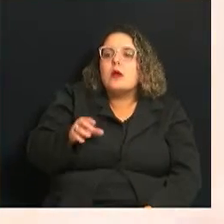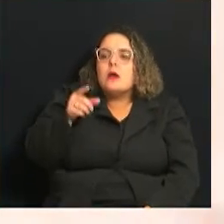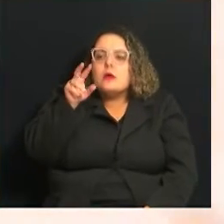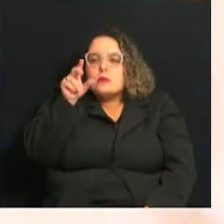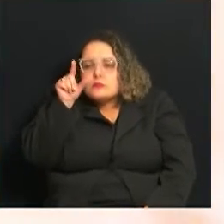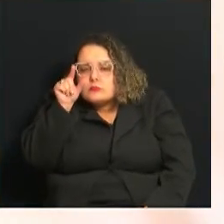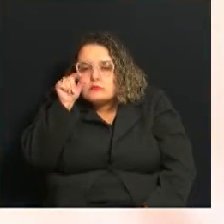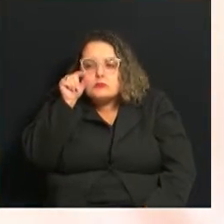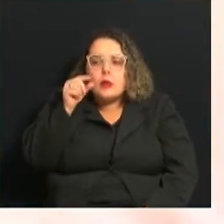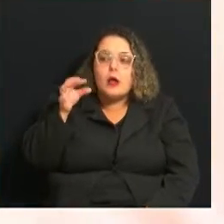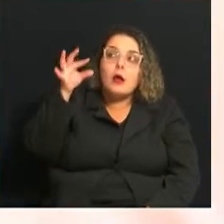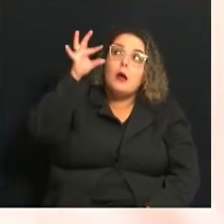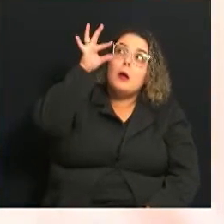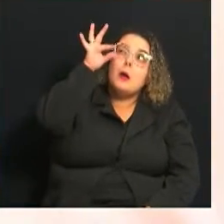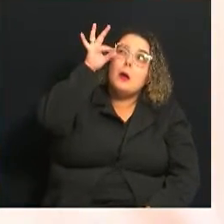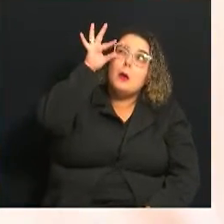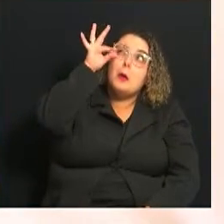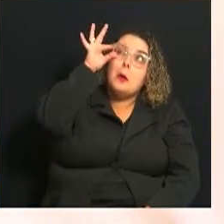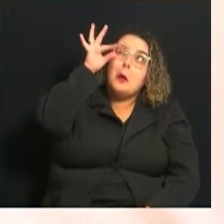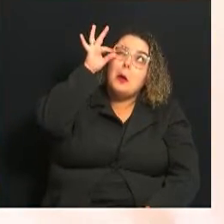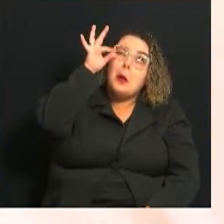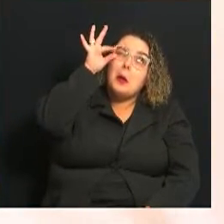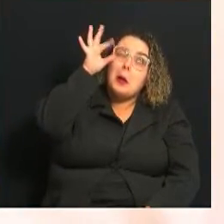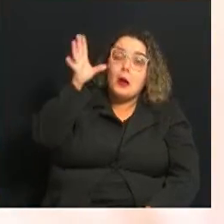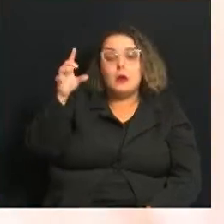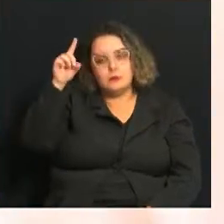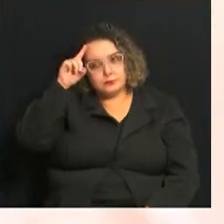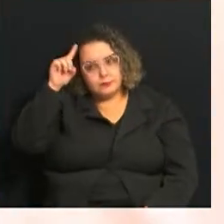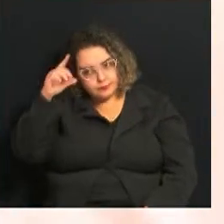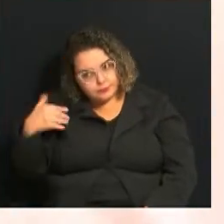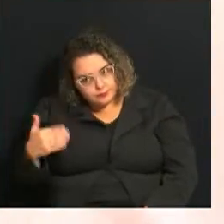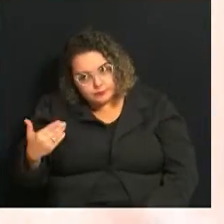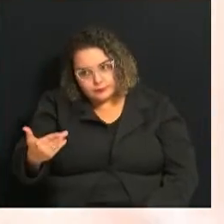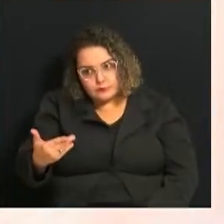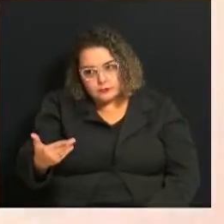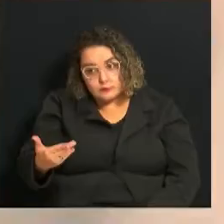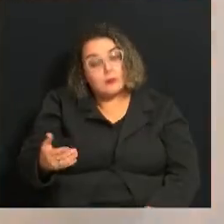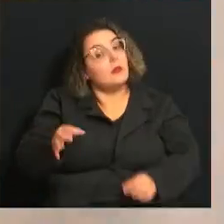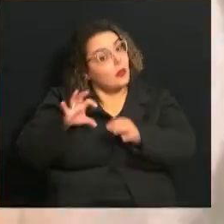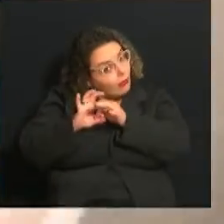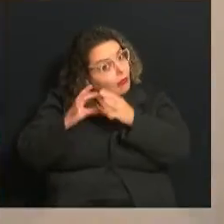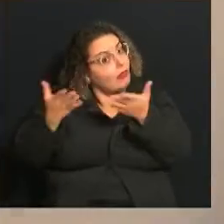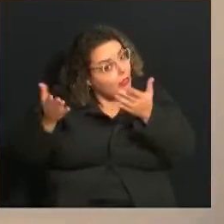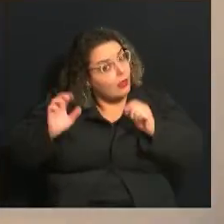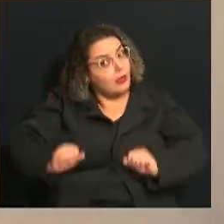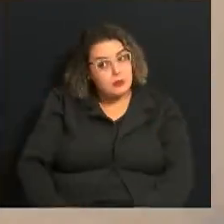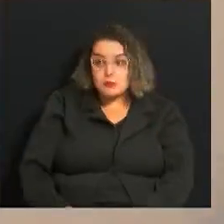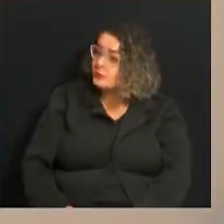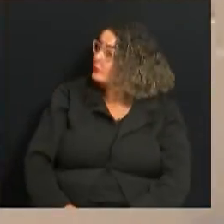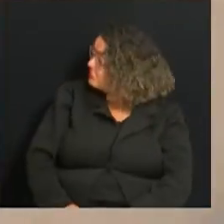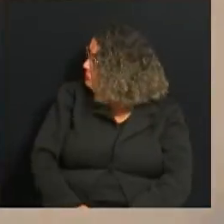Ainda é preciso pingar colírio todos os dias. E não é que ela deixa?